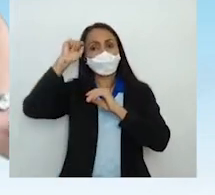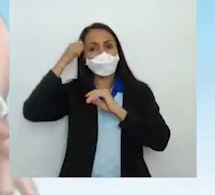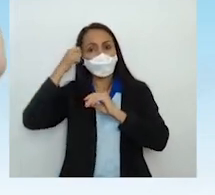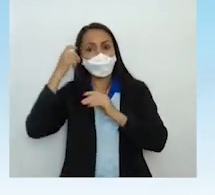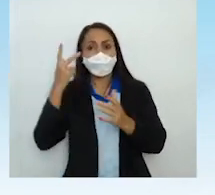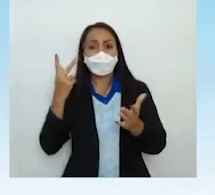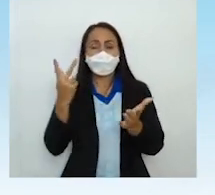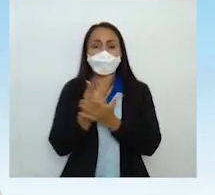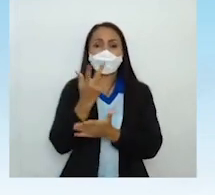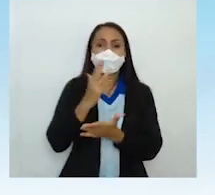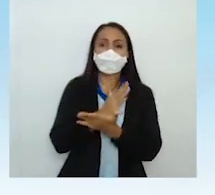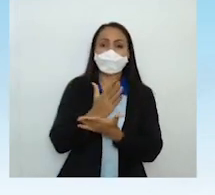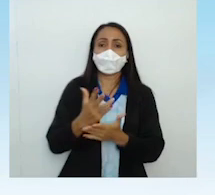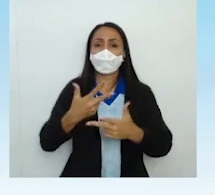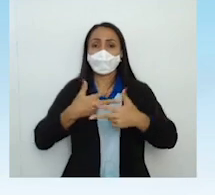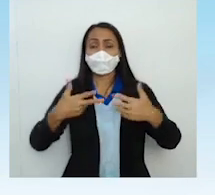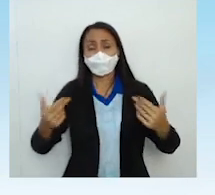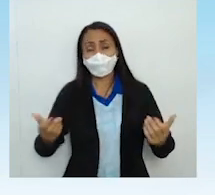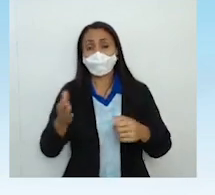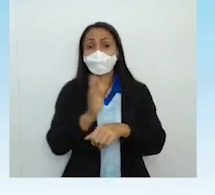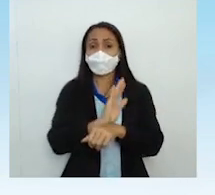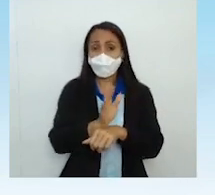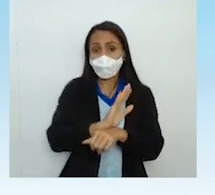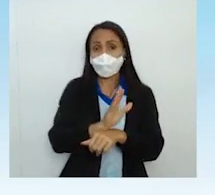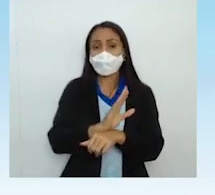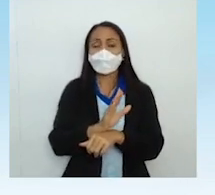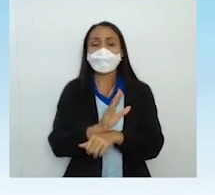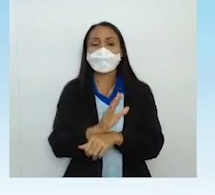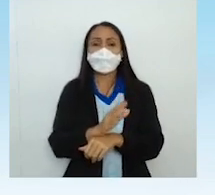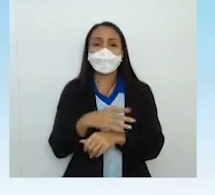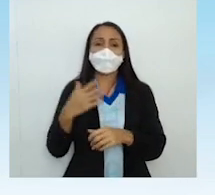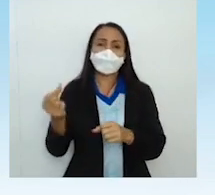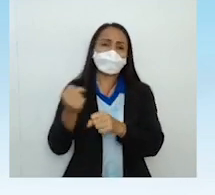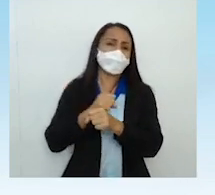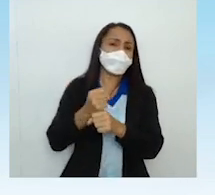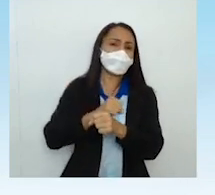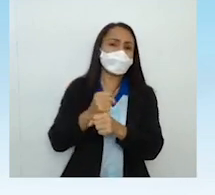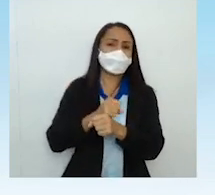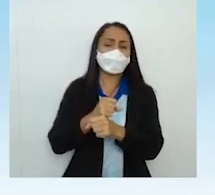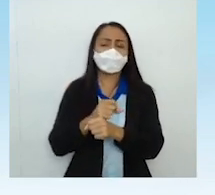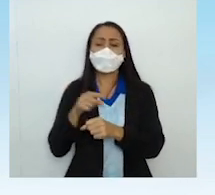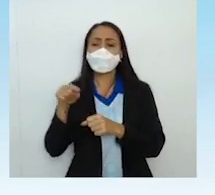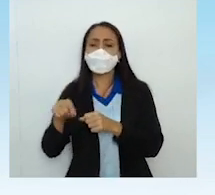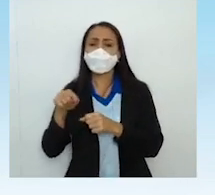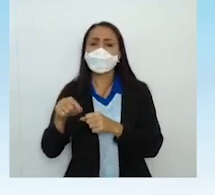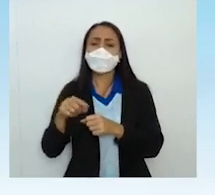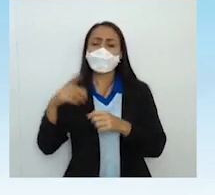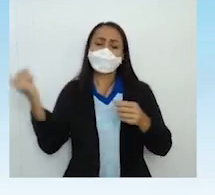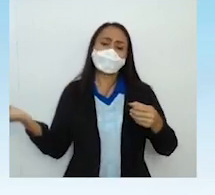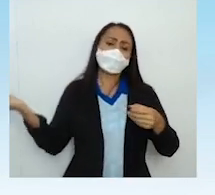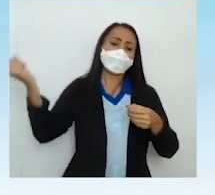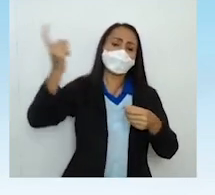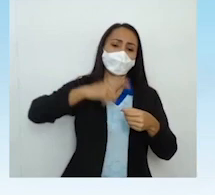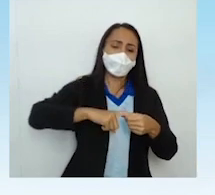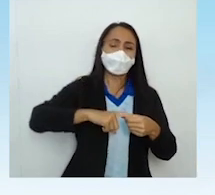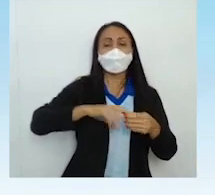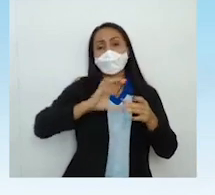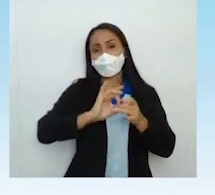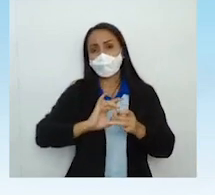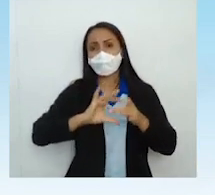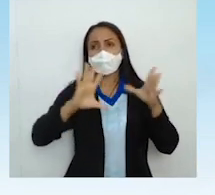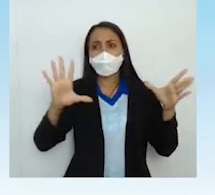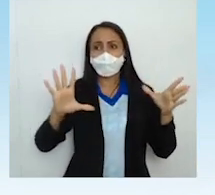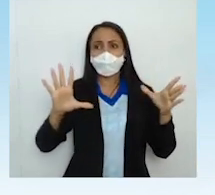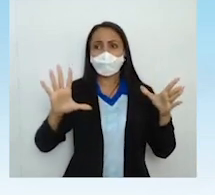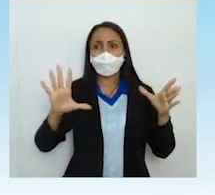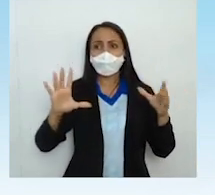coisas da história do filme que é muito interessante, e ele passa alguns anos lá, e de repente ele volta, ele é liberto,